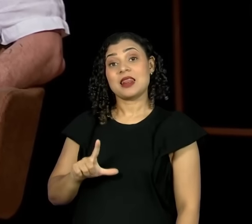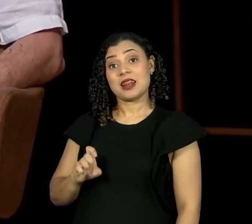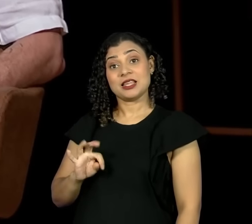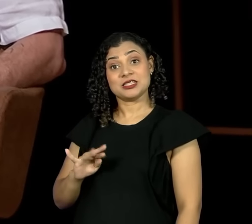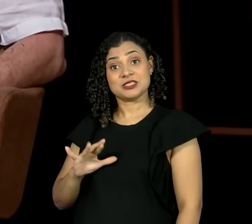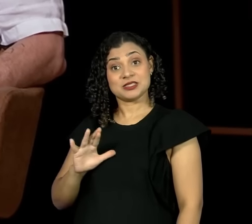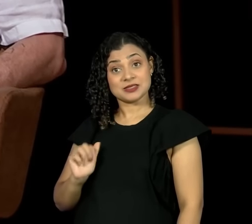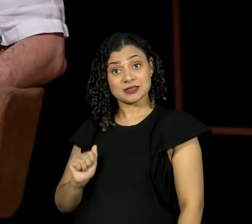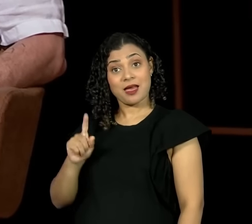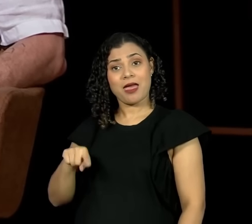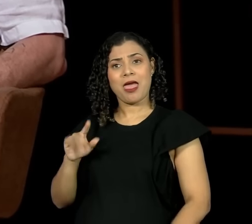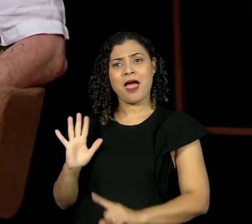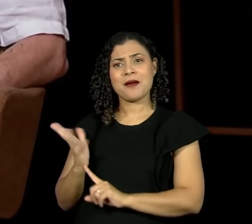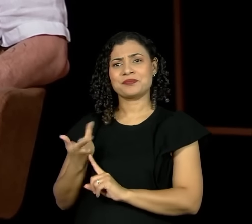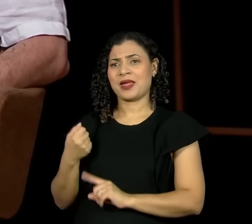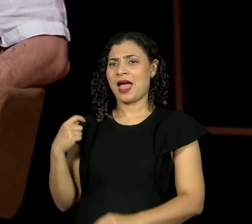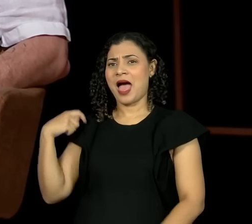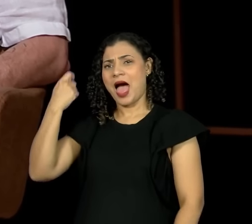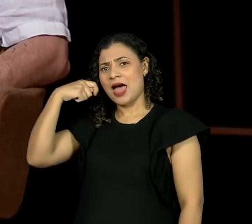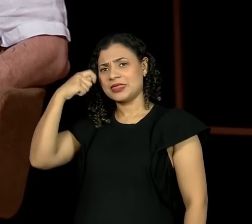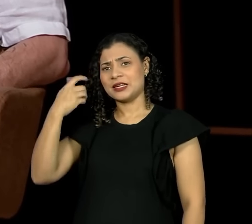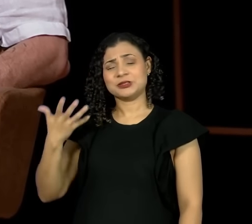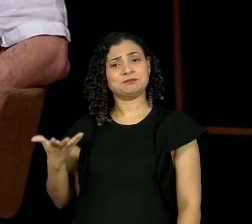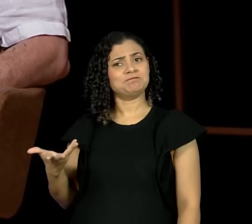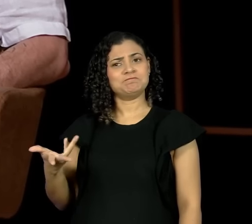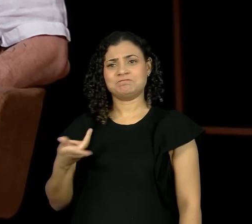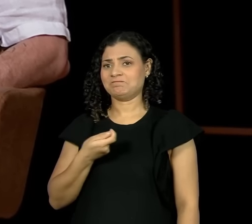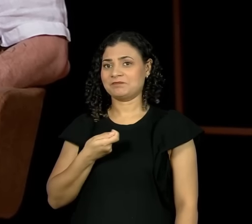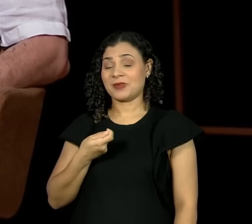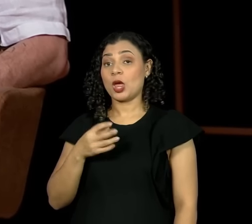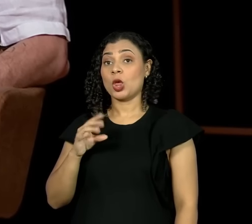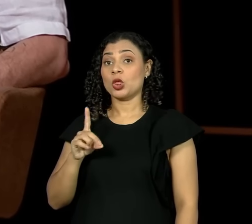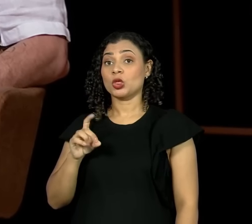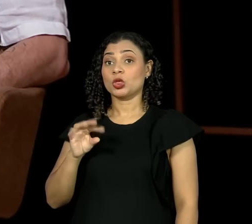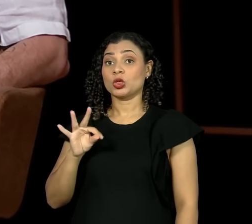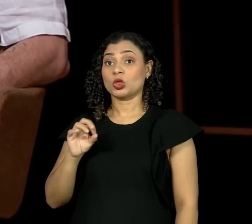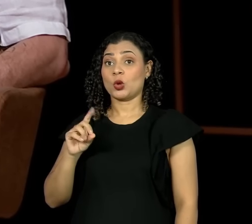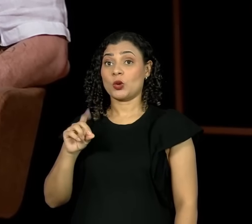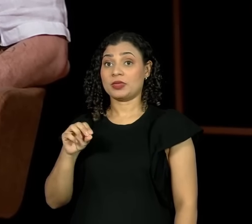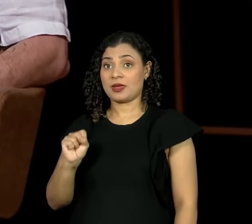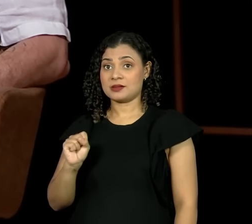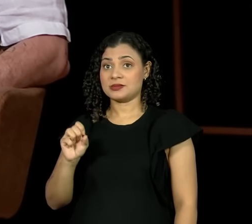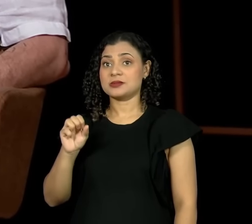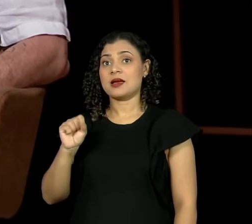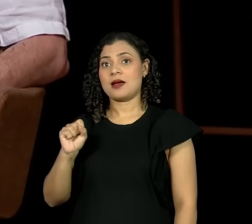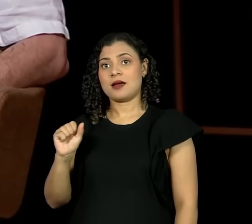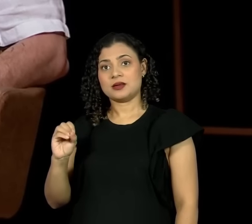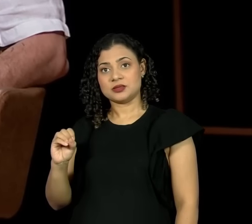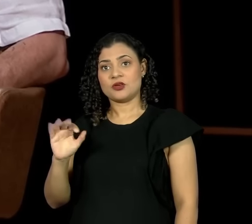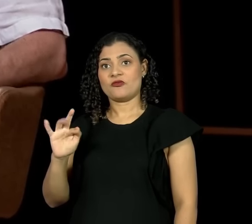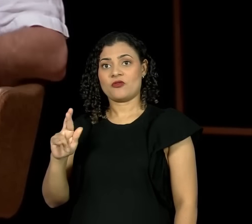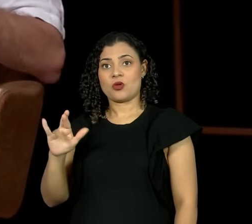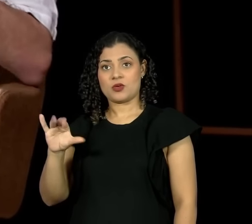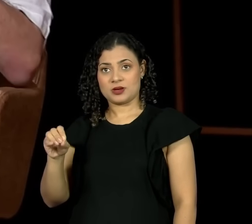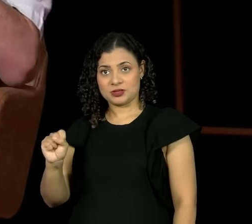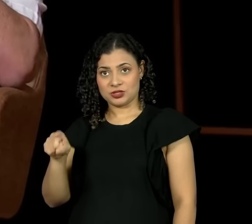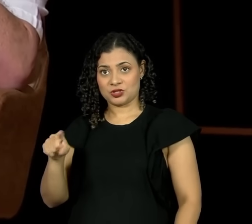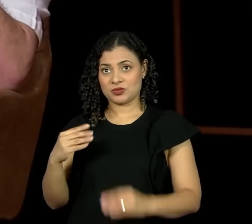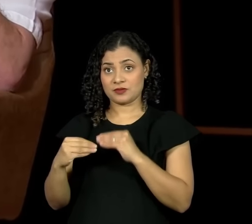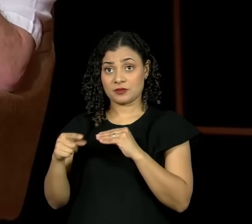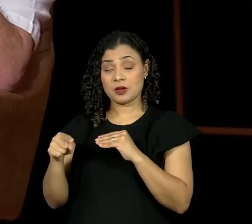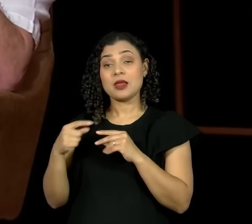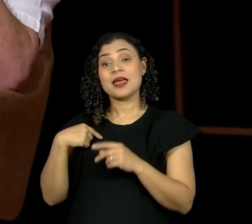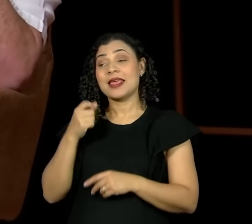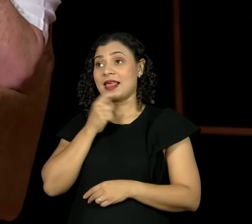atriz extraordinária né todas as flores e a gente tinha essa coisa de brincar